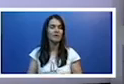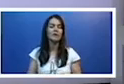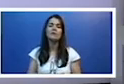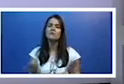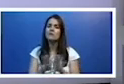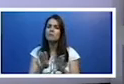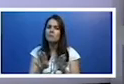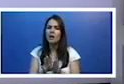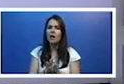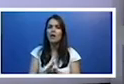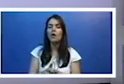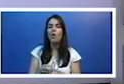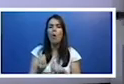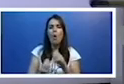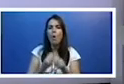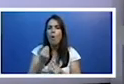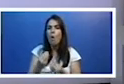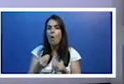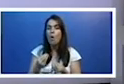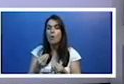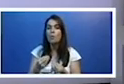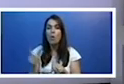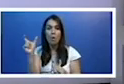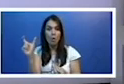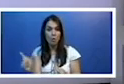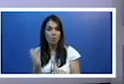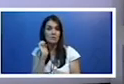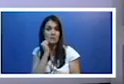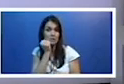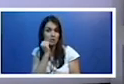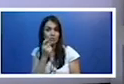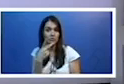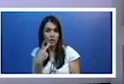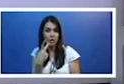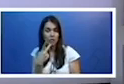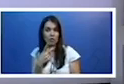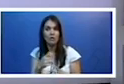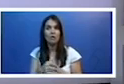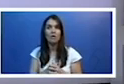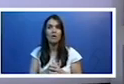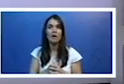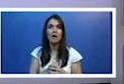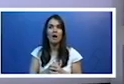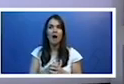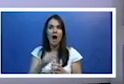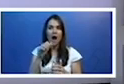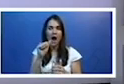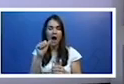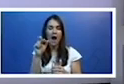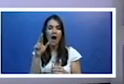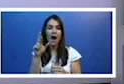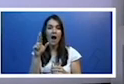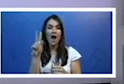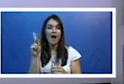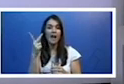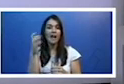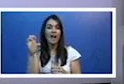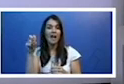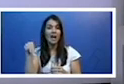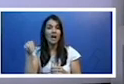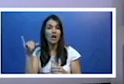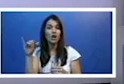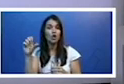aquela substância que quando é misturada na água, ela vai liberar o ânion OH-, que também é chamado